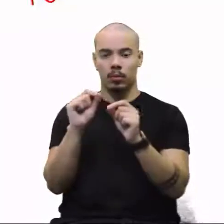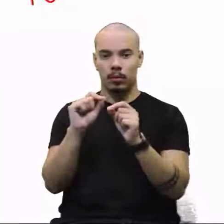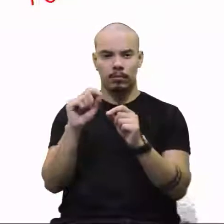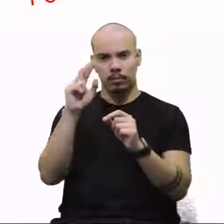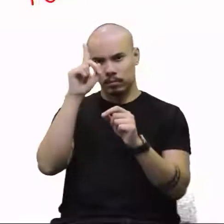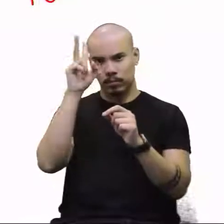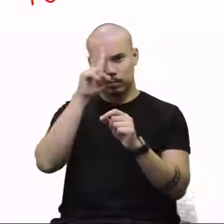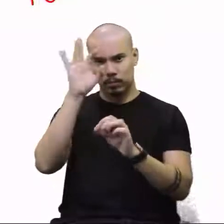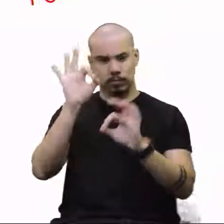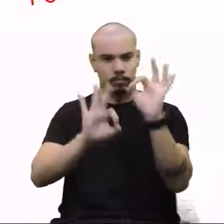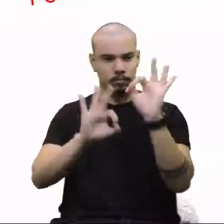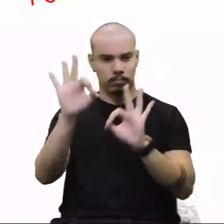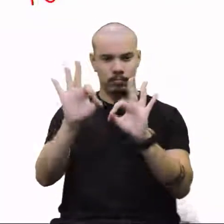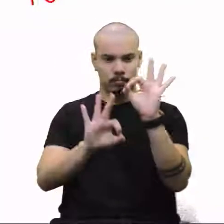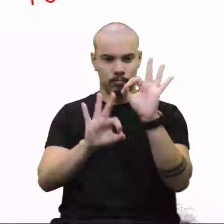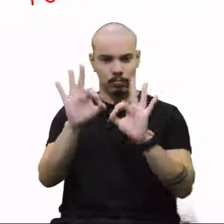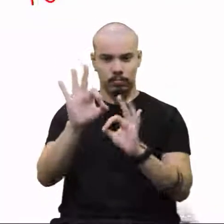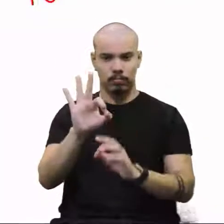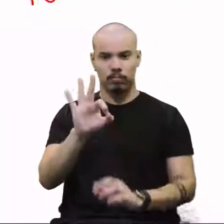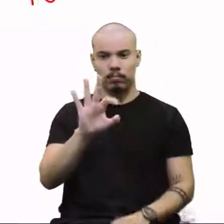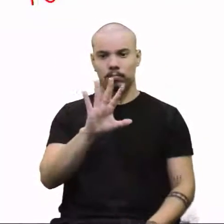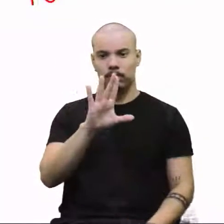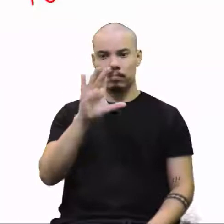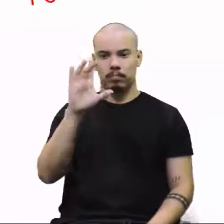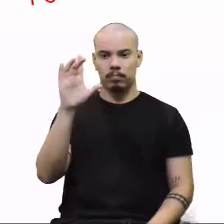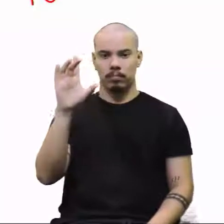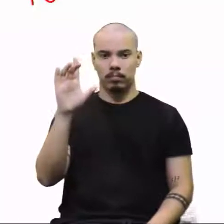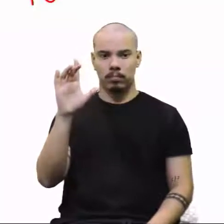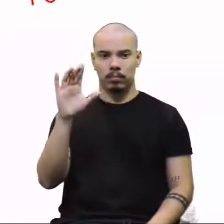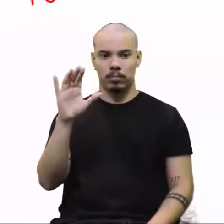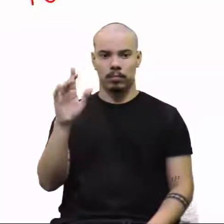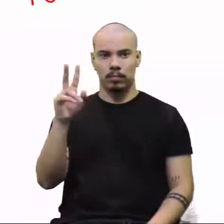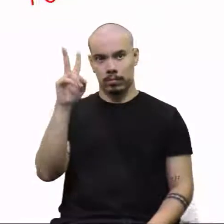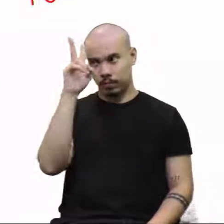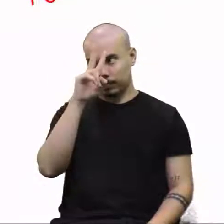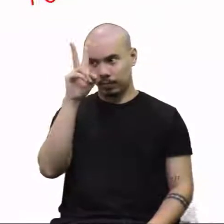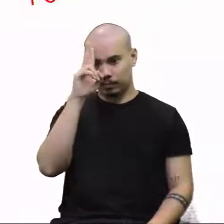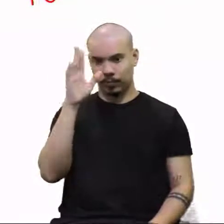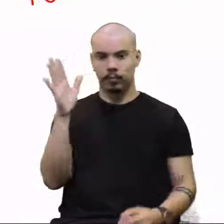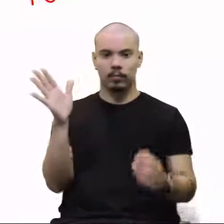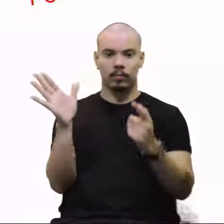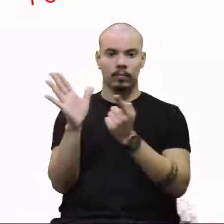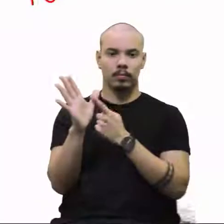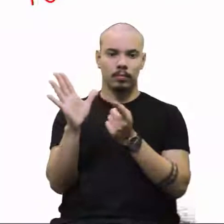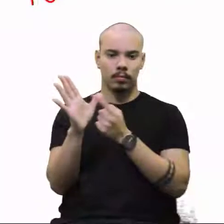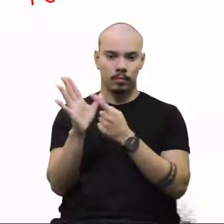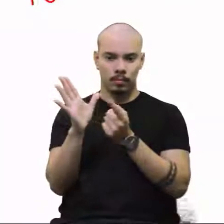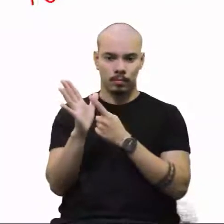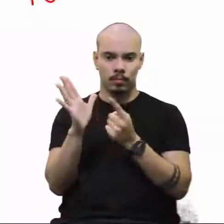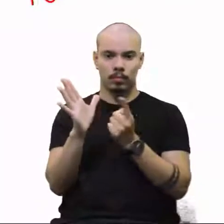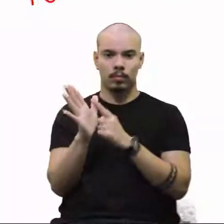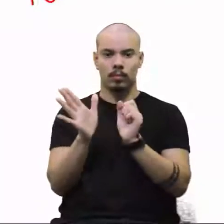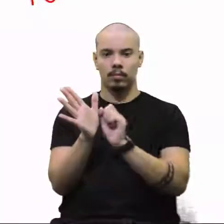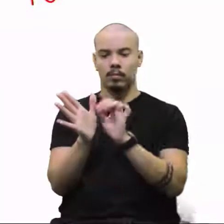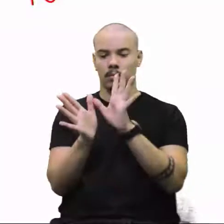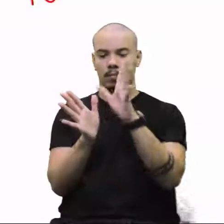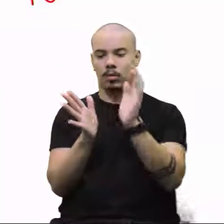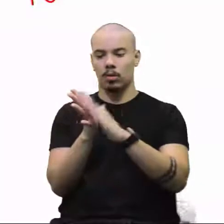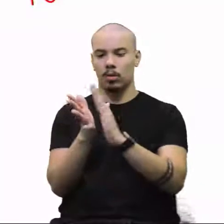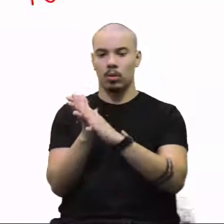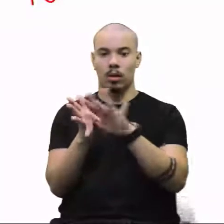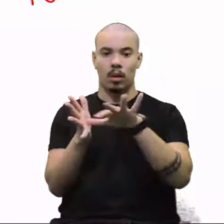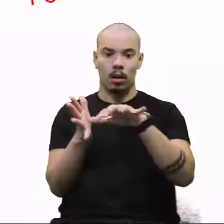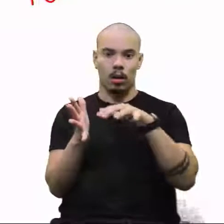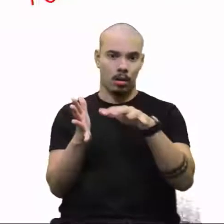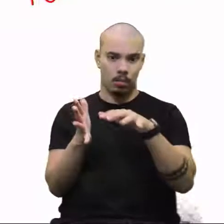esqueminha, né, desse? O dedo polegar na direção da corrente e o restante no campo, né? Então o que